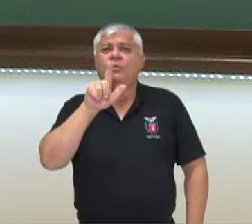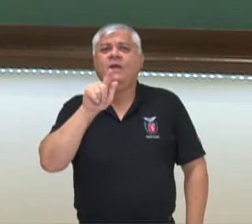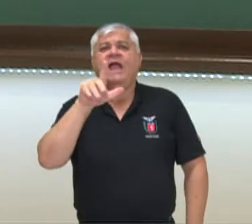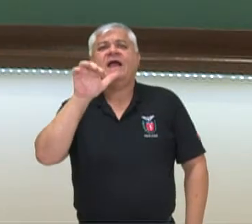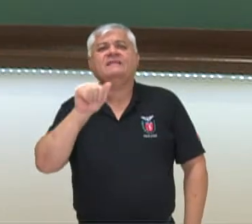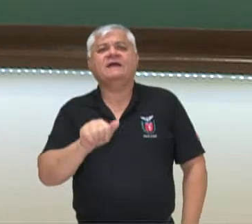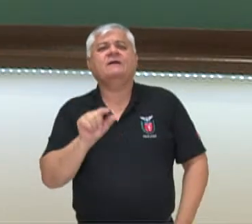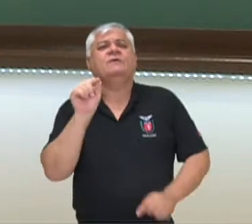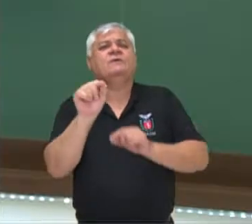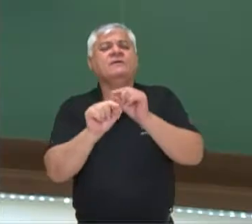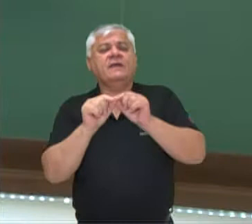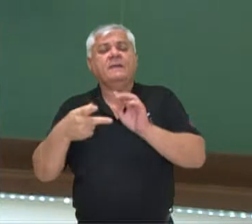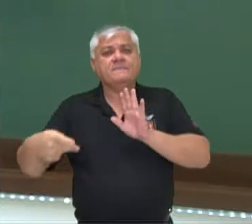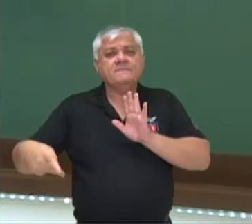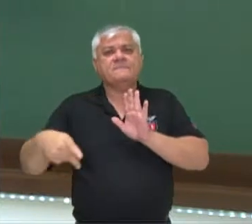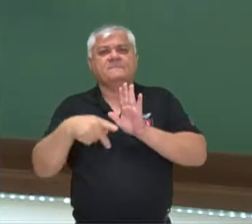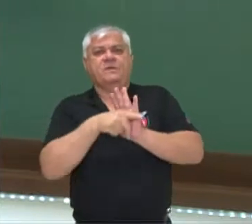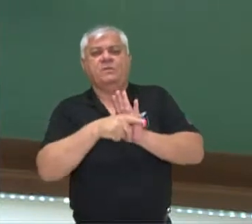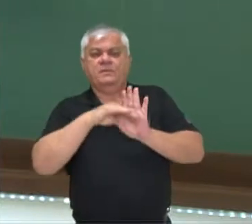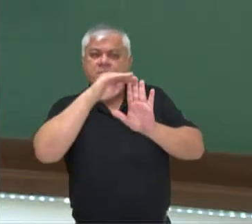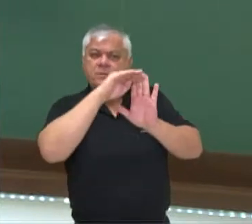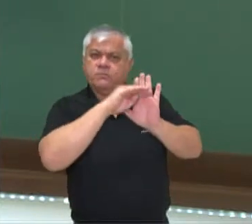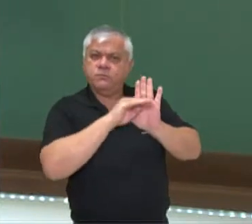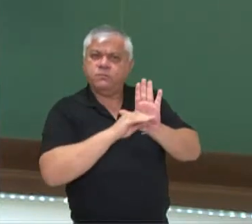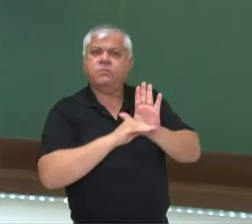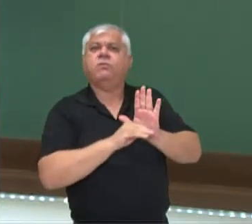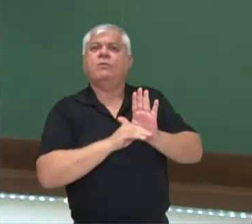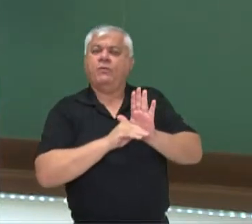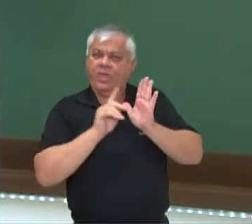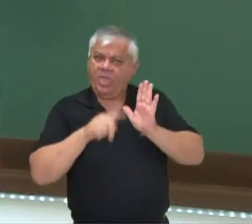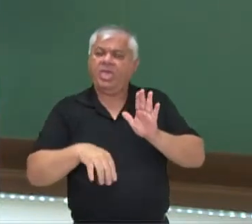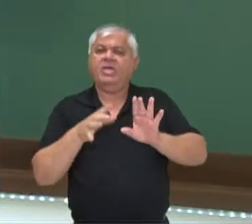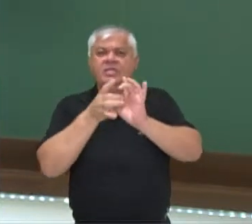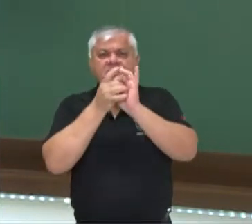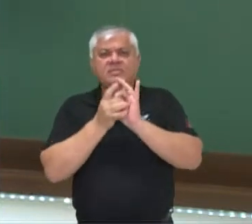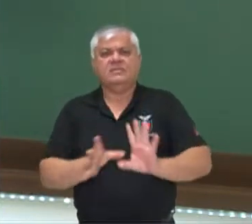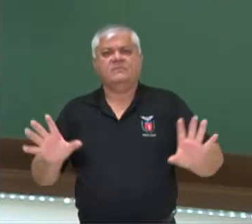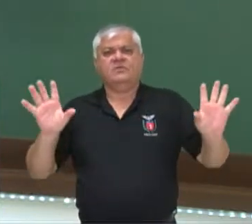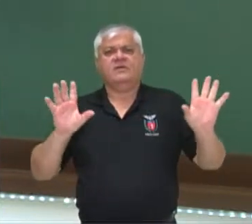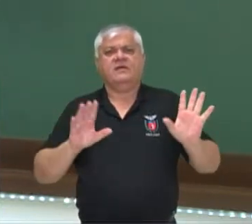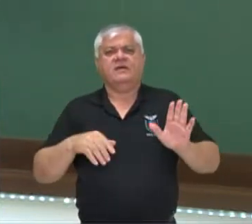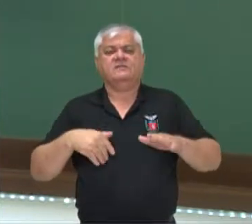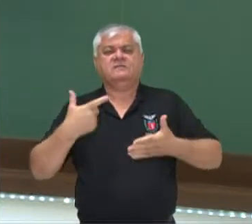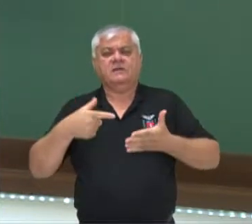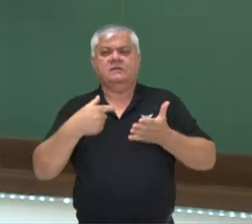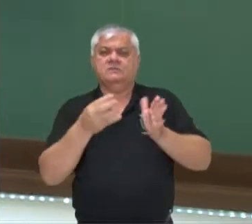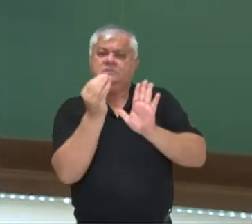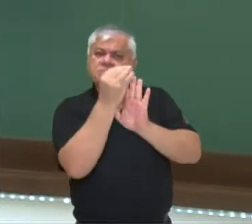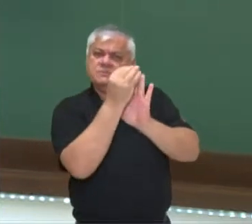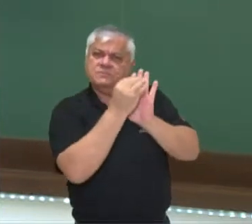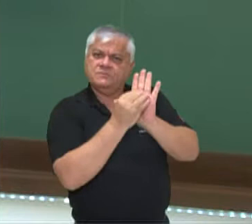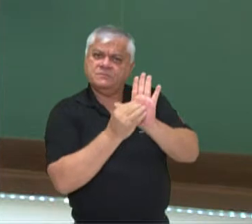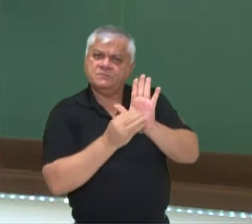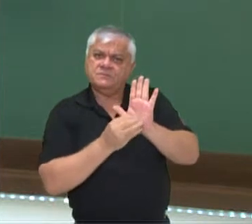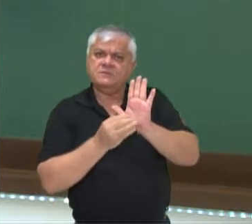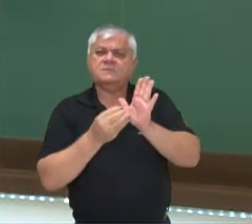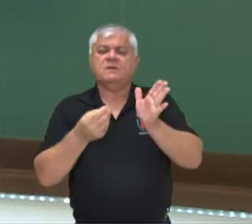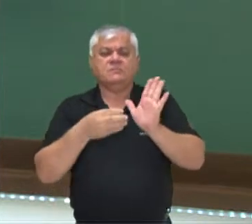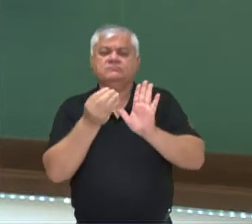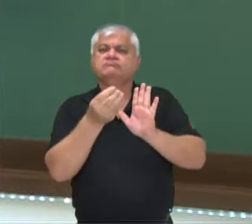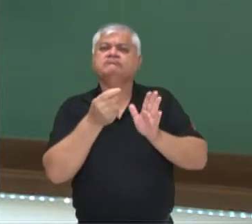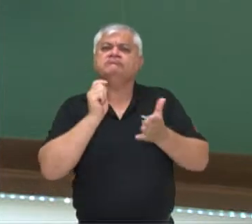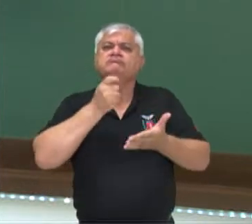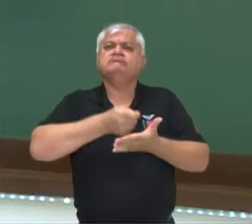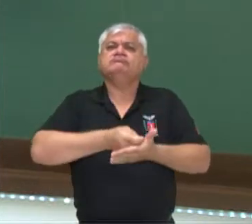promulgada, porque ela faz parte de um regime democrático, Ela foi, então, feita de forma democrática, ela foi